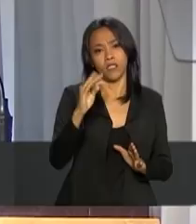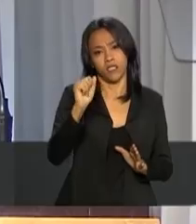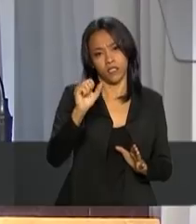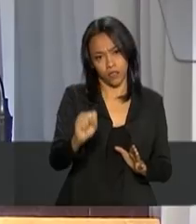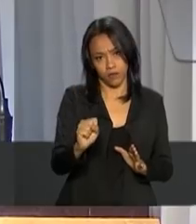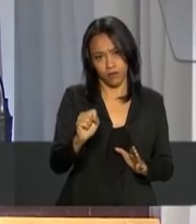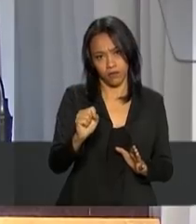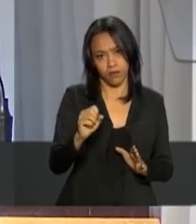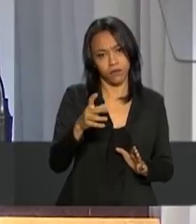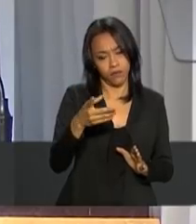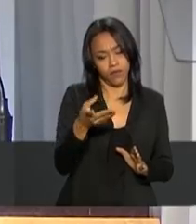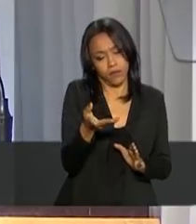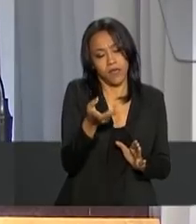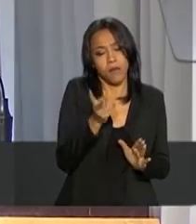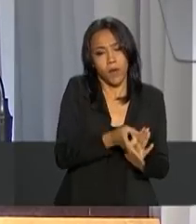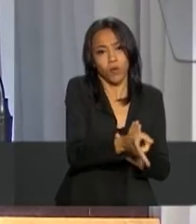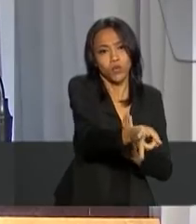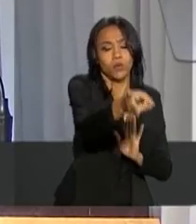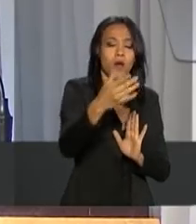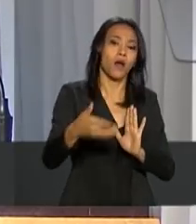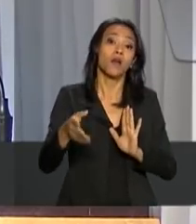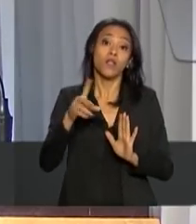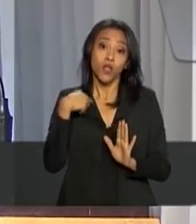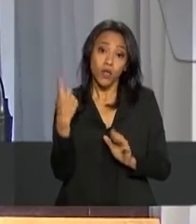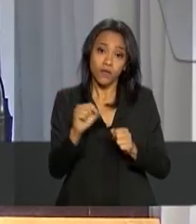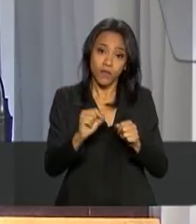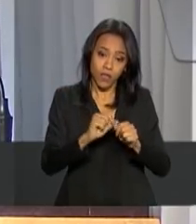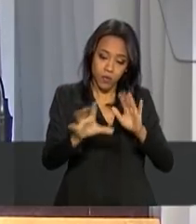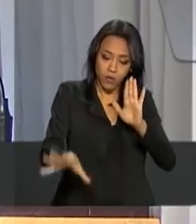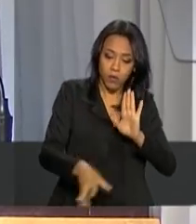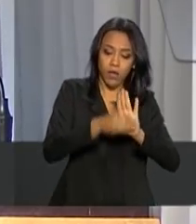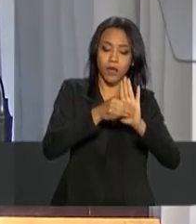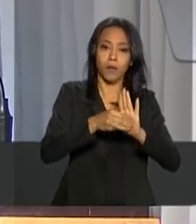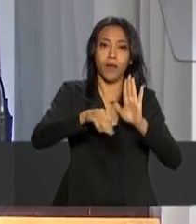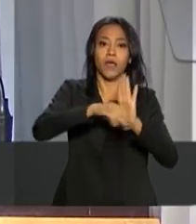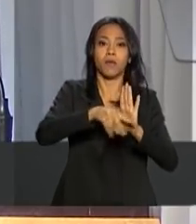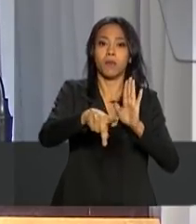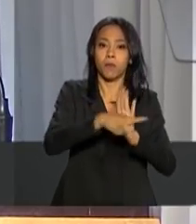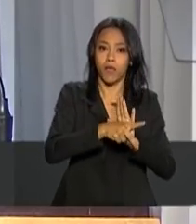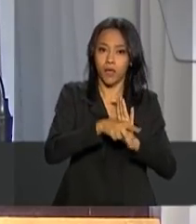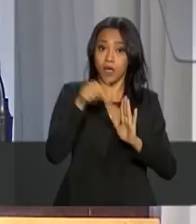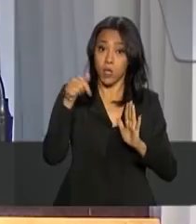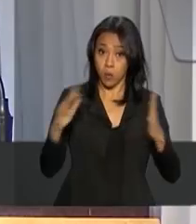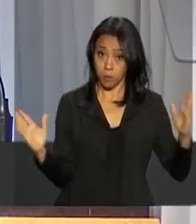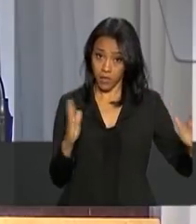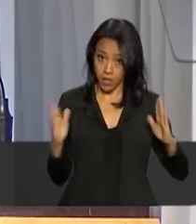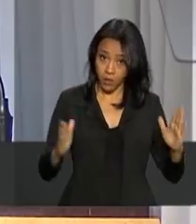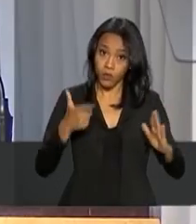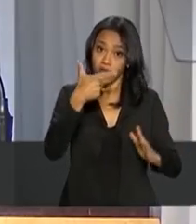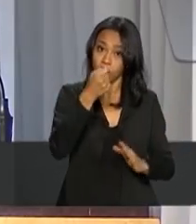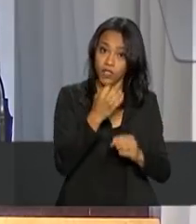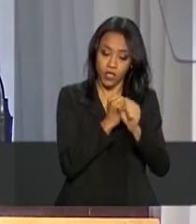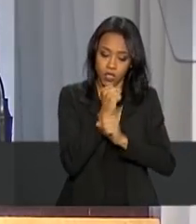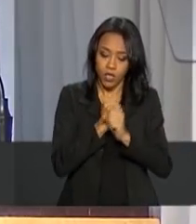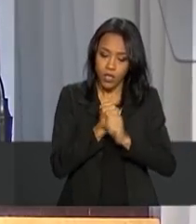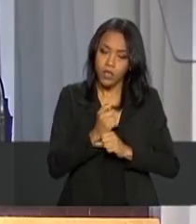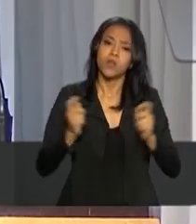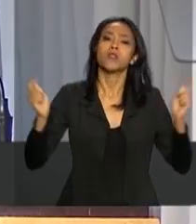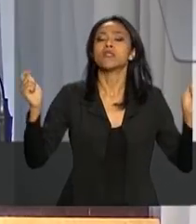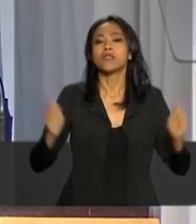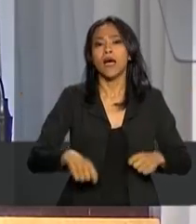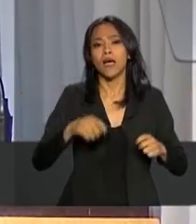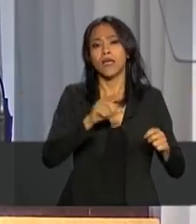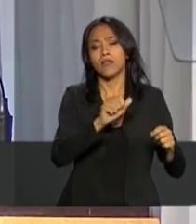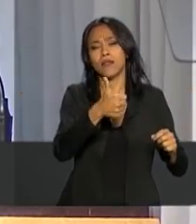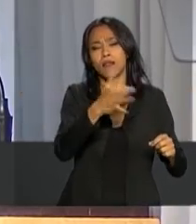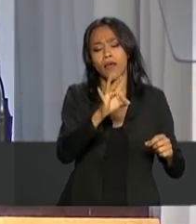Ao contrário, nós propusemos uma emenda constitucional que leva um tempo de 20 anos, revisável, depois de 10